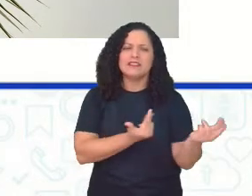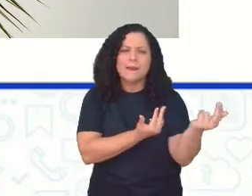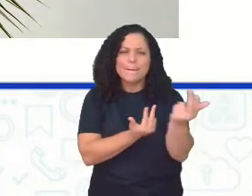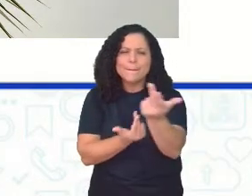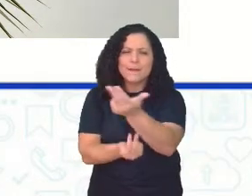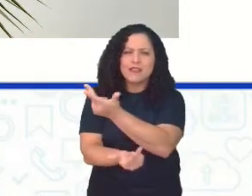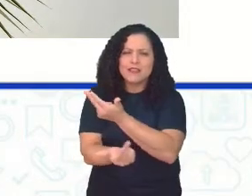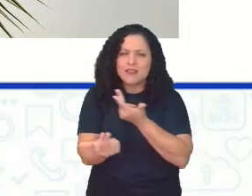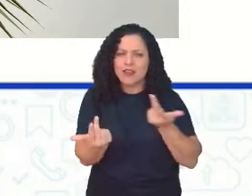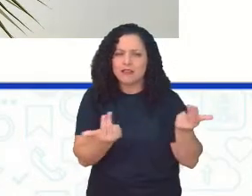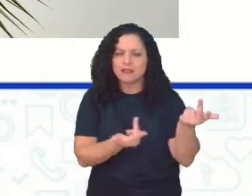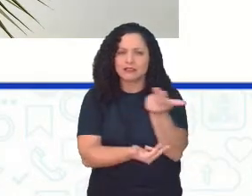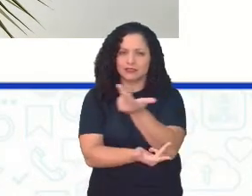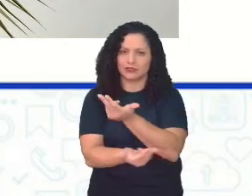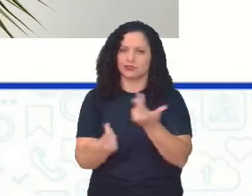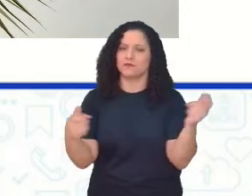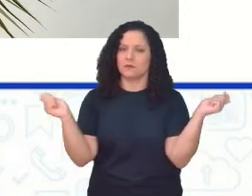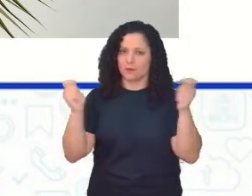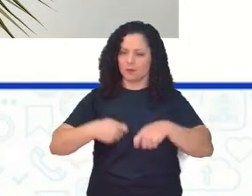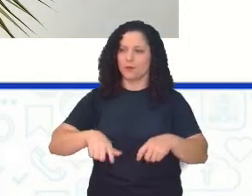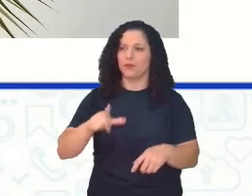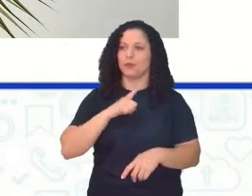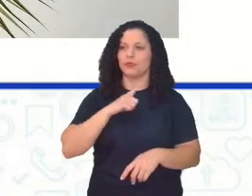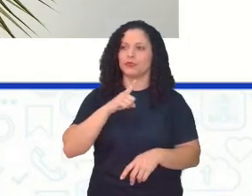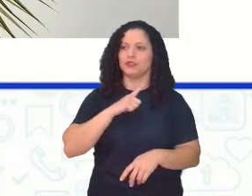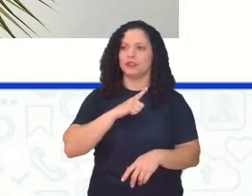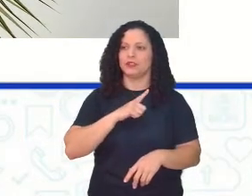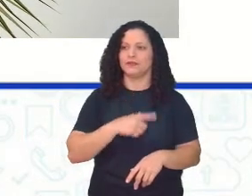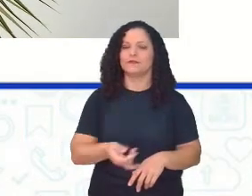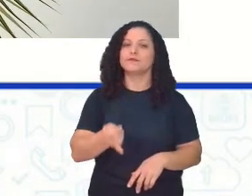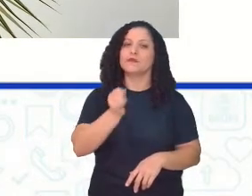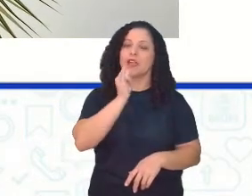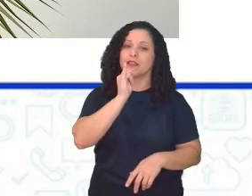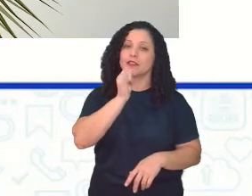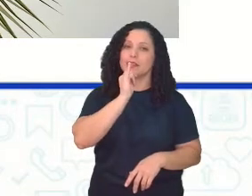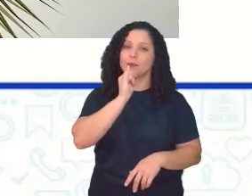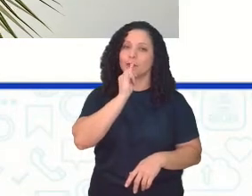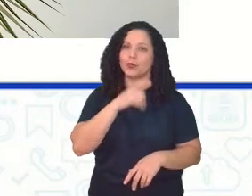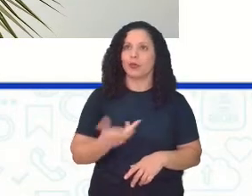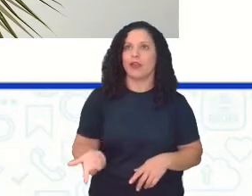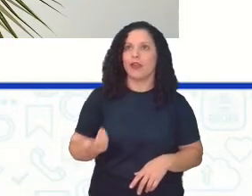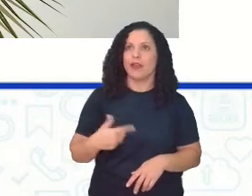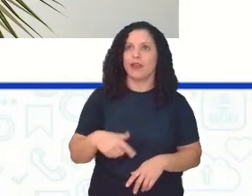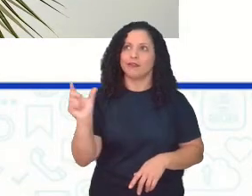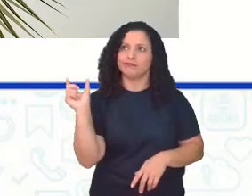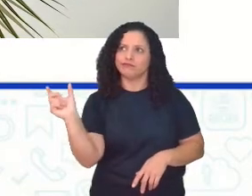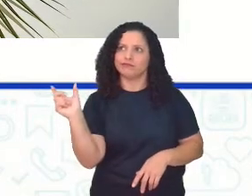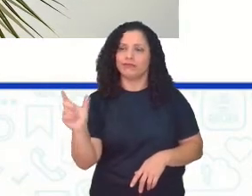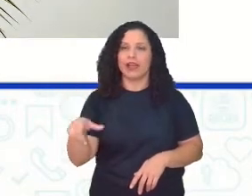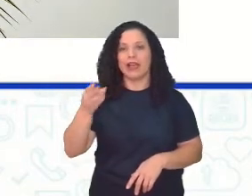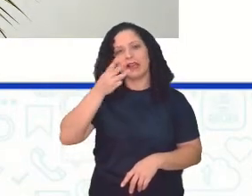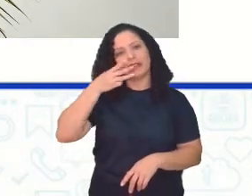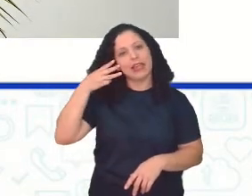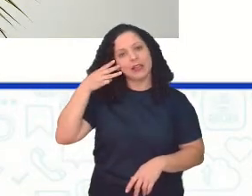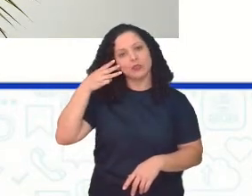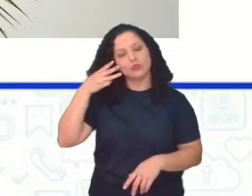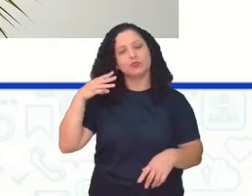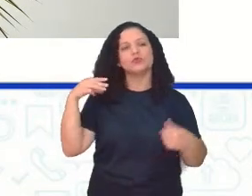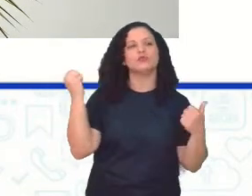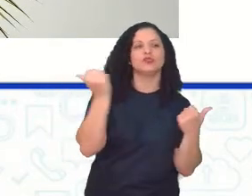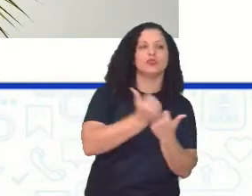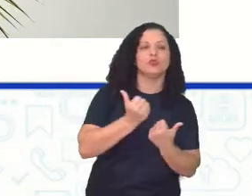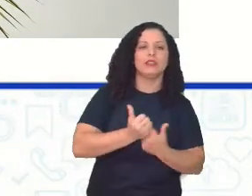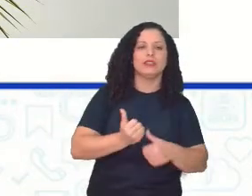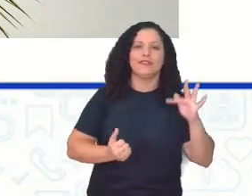valores de sentido muito próximos. Por exemplo, eu trocar gato por felino, né? São duas maneiras de chamar